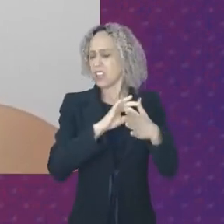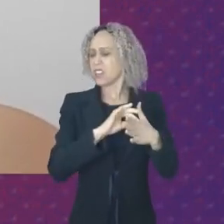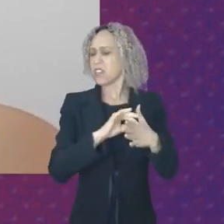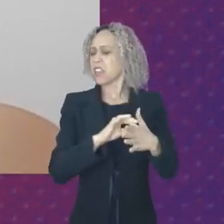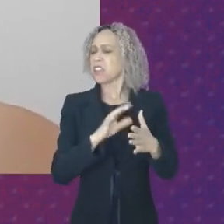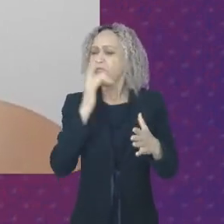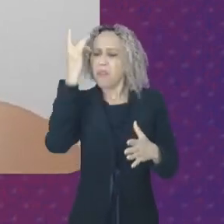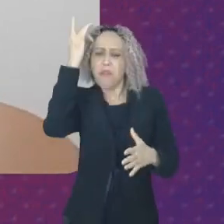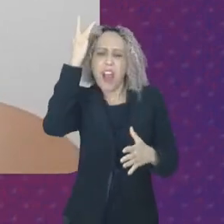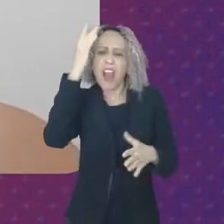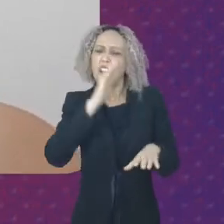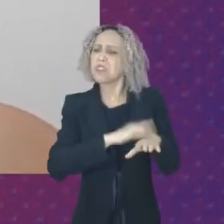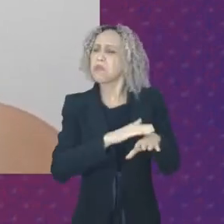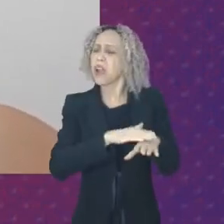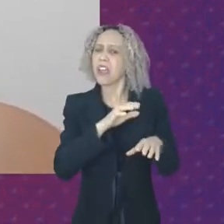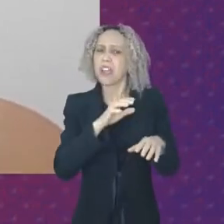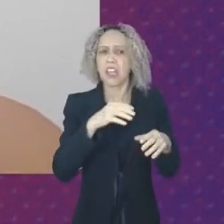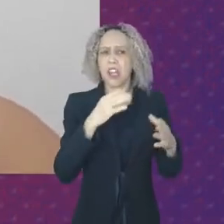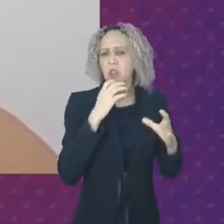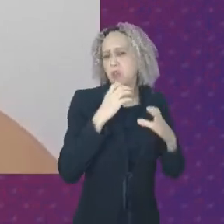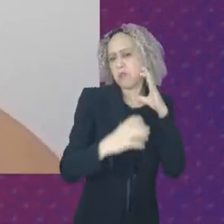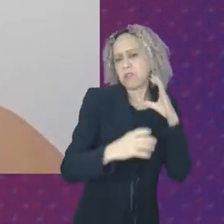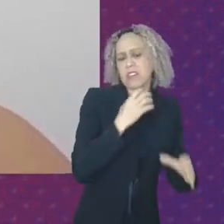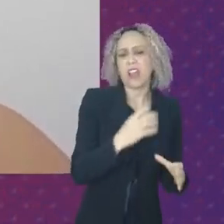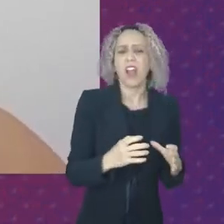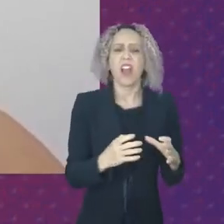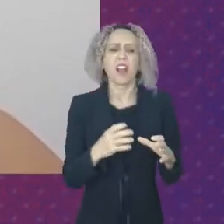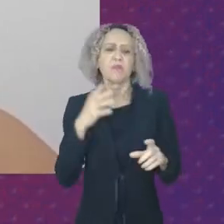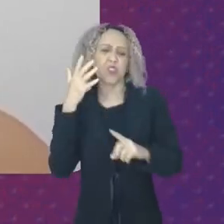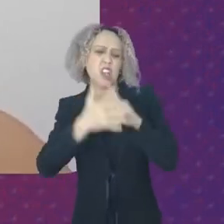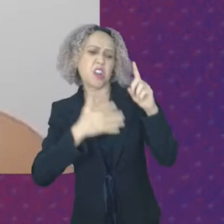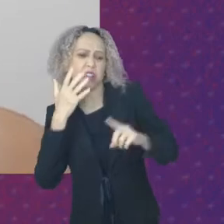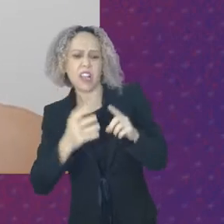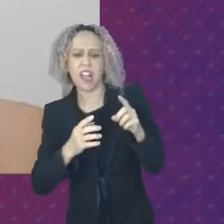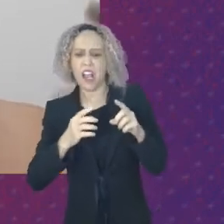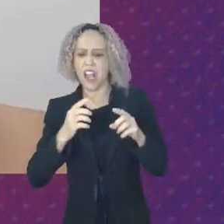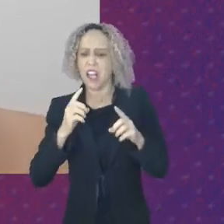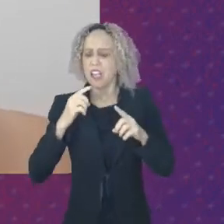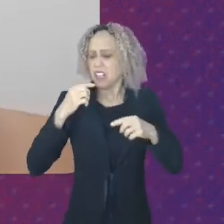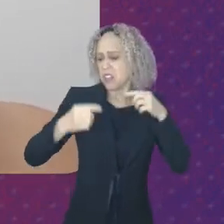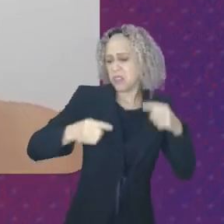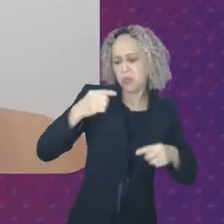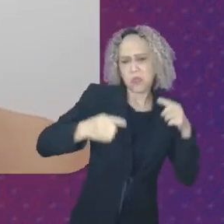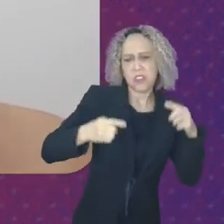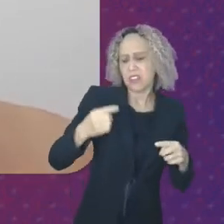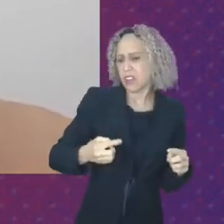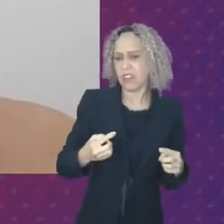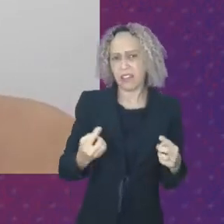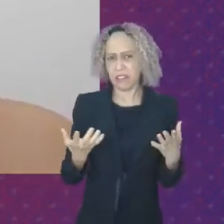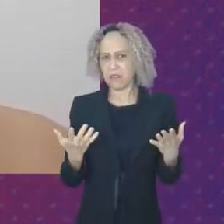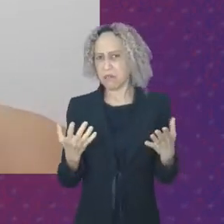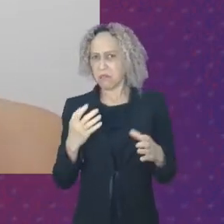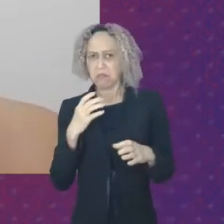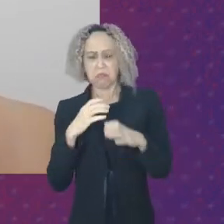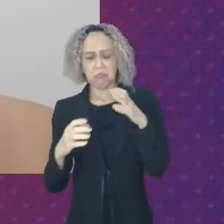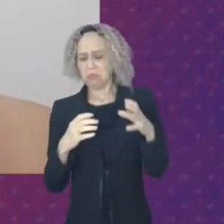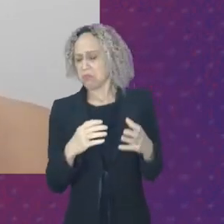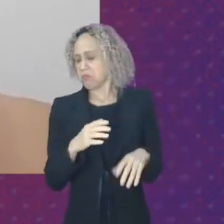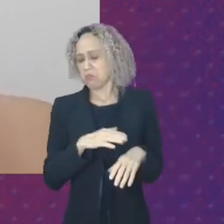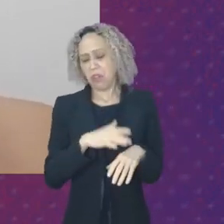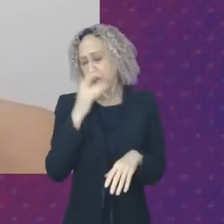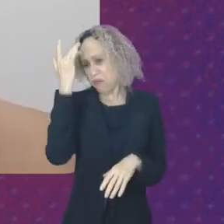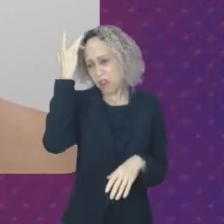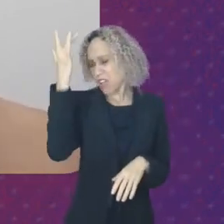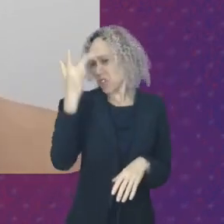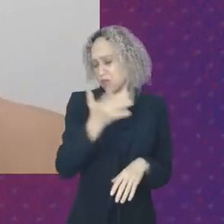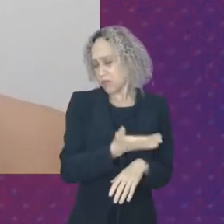em comunicação política, com essa proposta de criar uma identidade de poder, de autoridade mesmo, né?